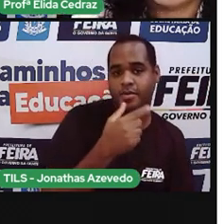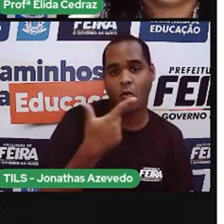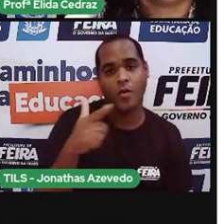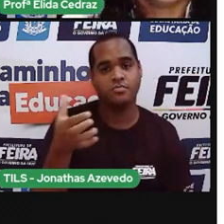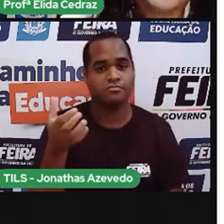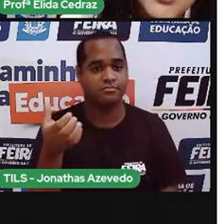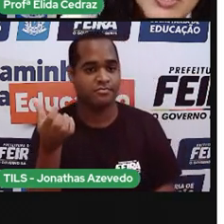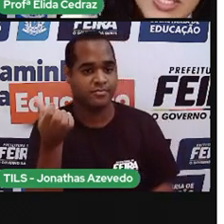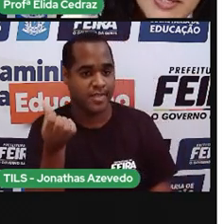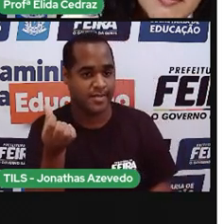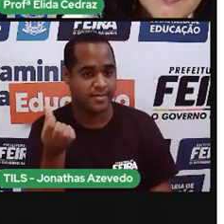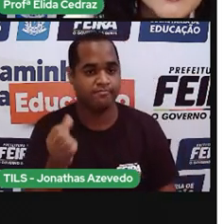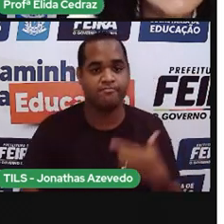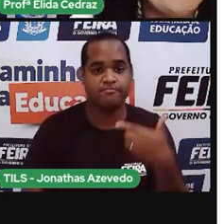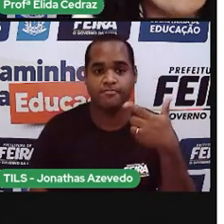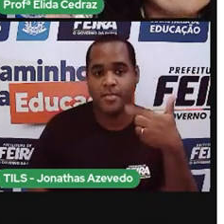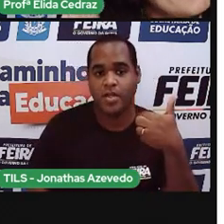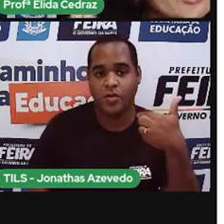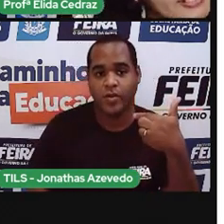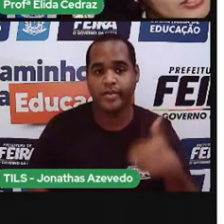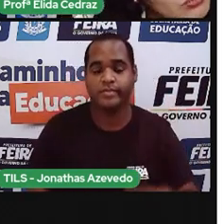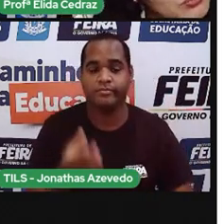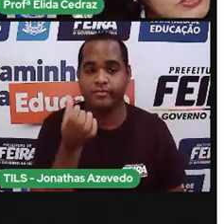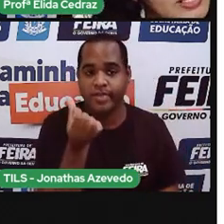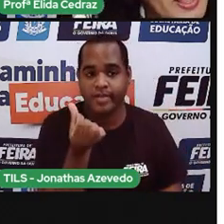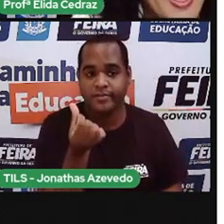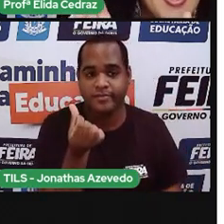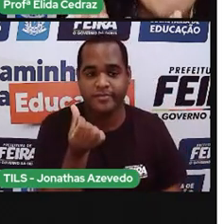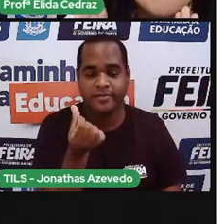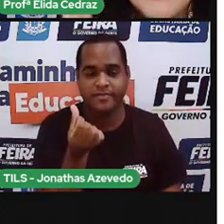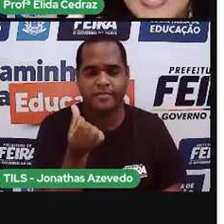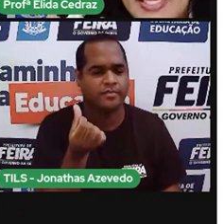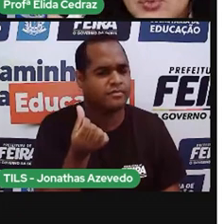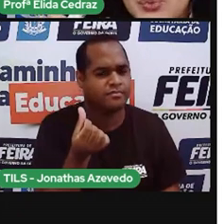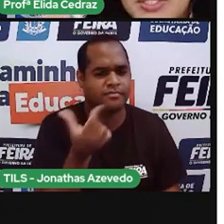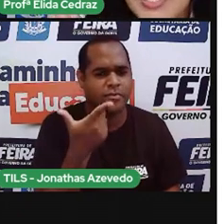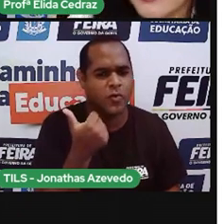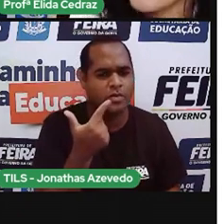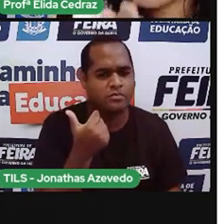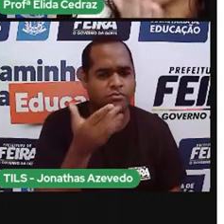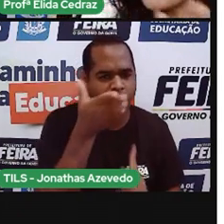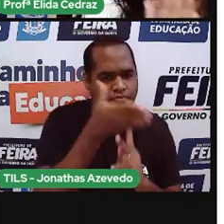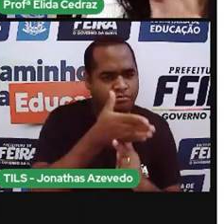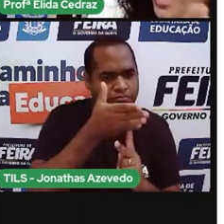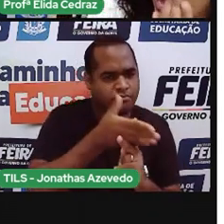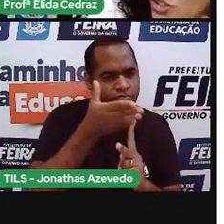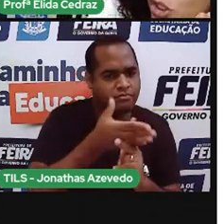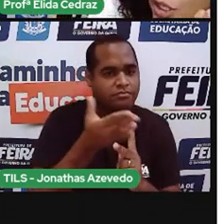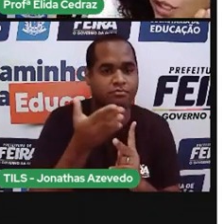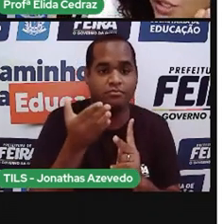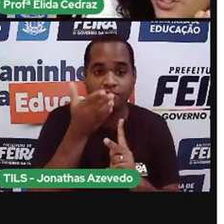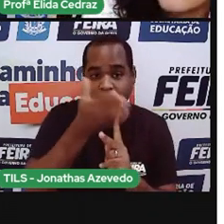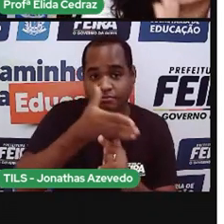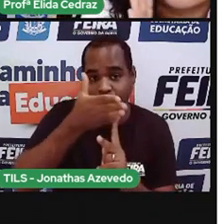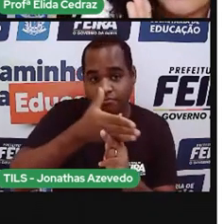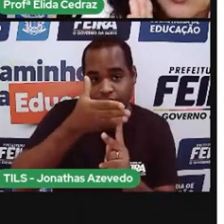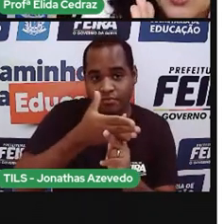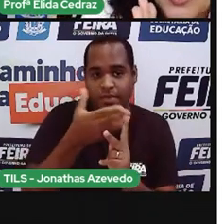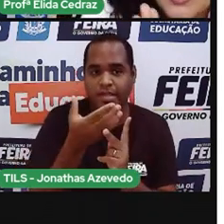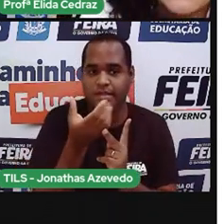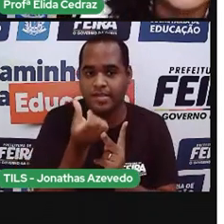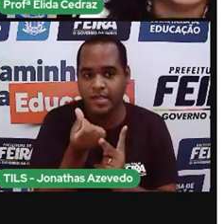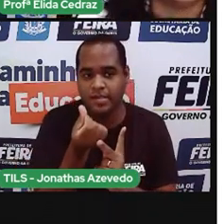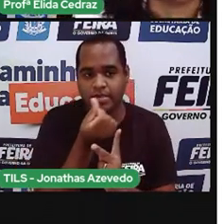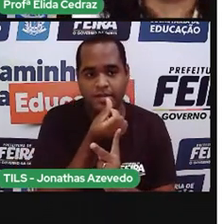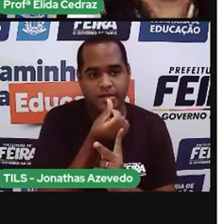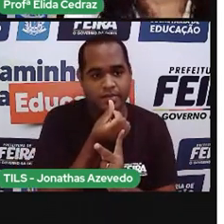assim: dúzia e meia dúzia. A meia dúzia é a metade da